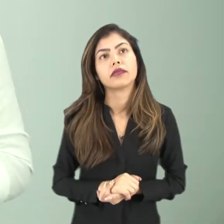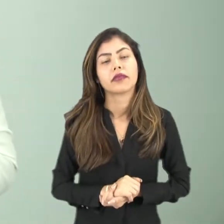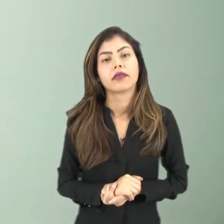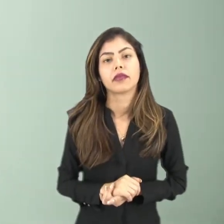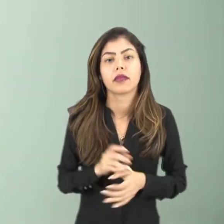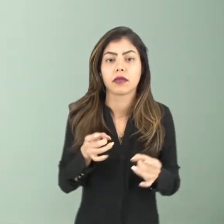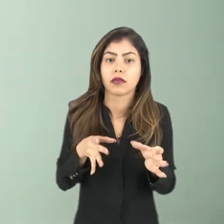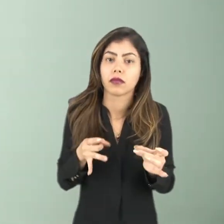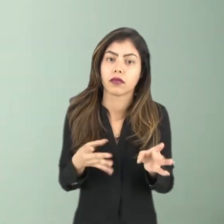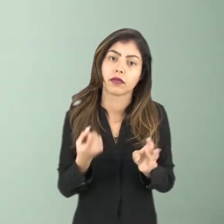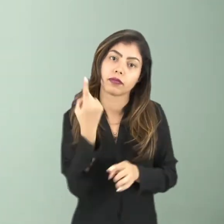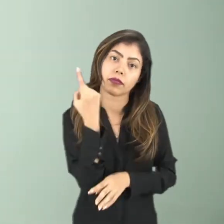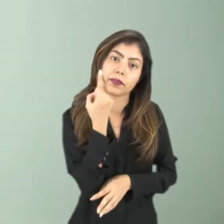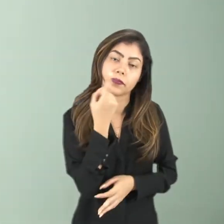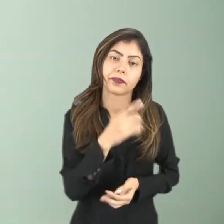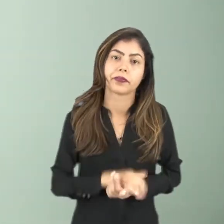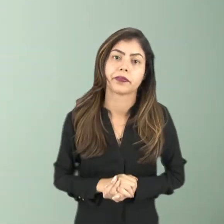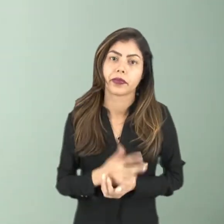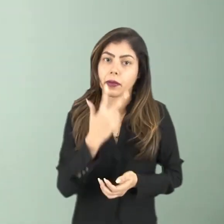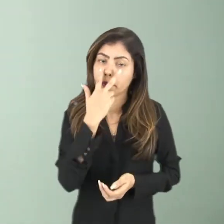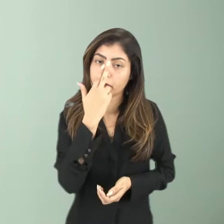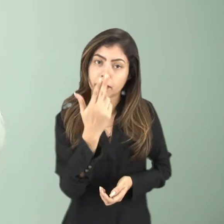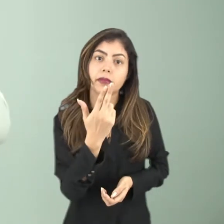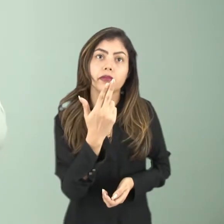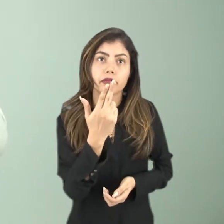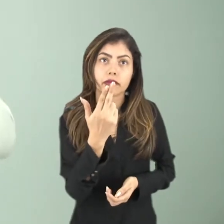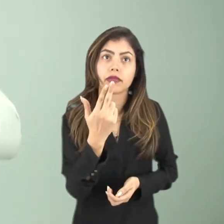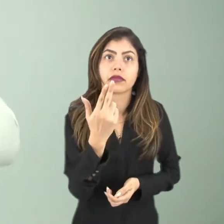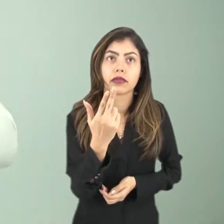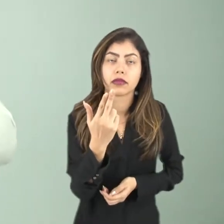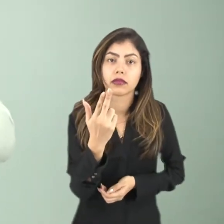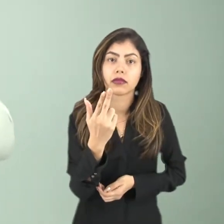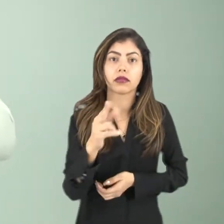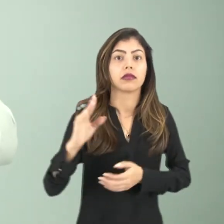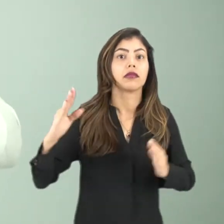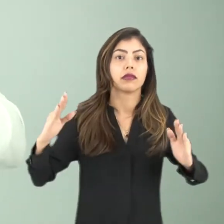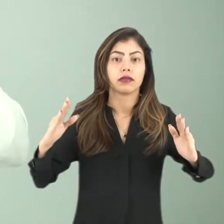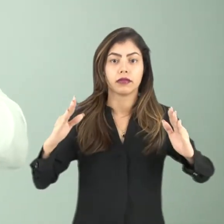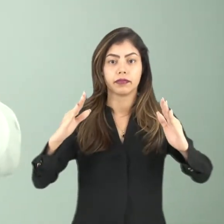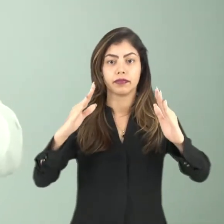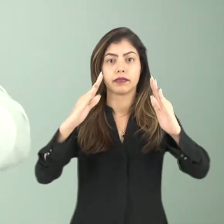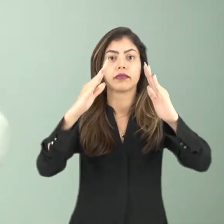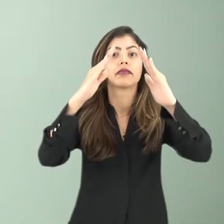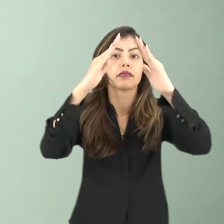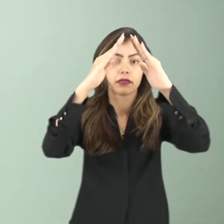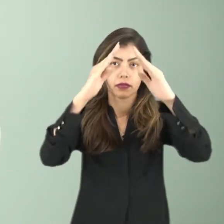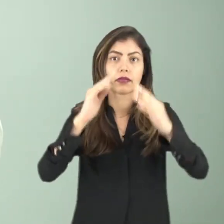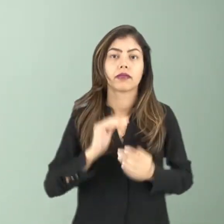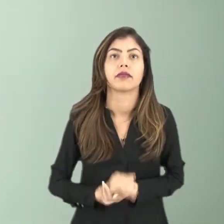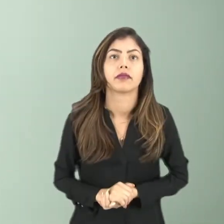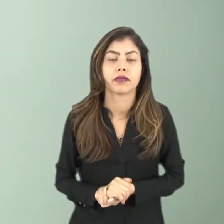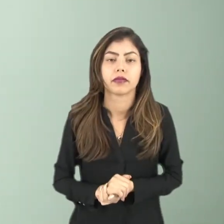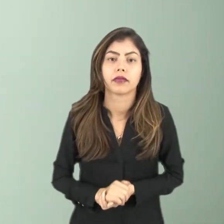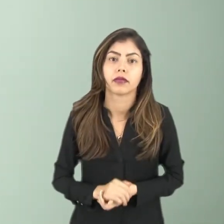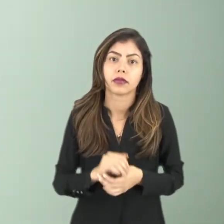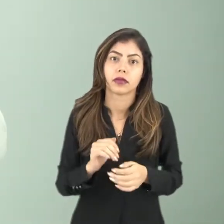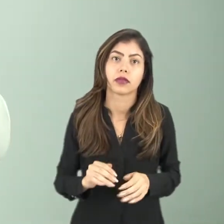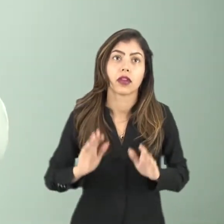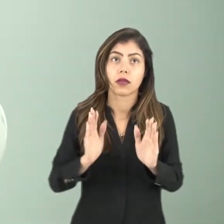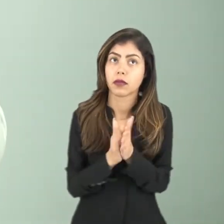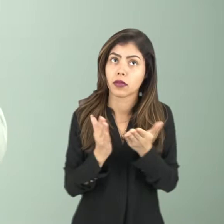etária. Primeira dica que eu dou: quanto mais parecer com a pirâmide, modelo clássico, modelo matemático,